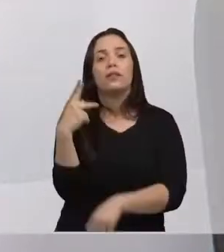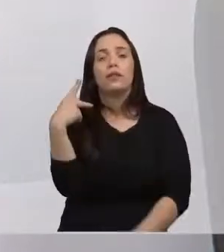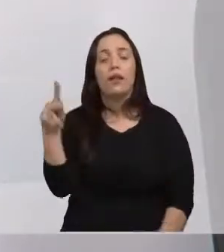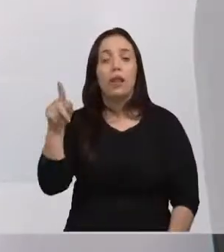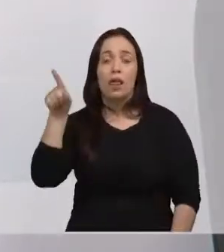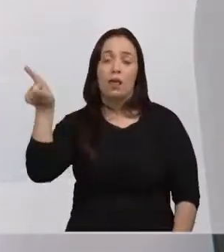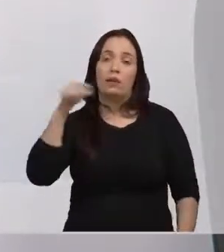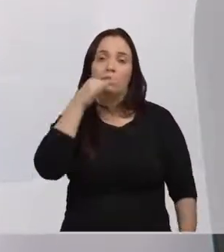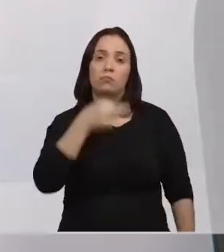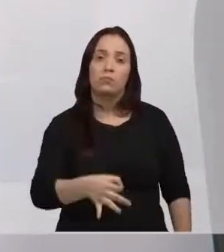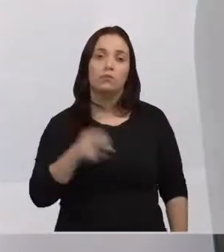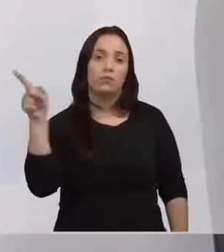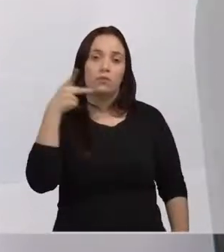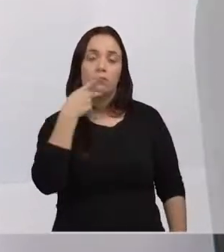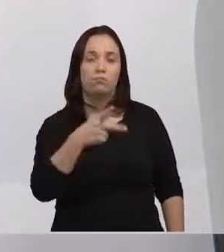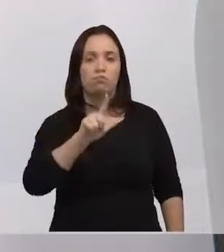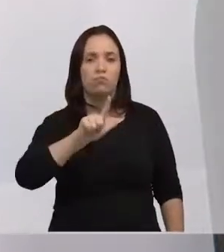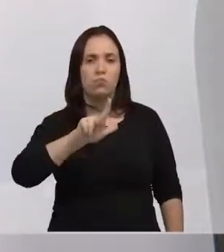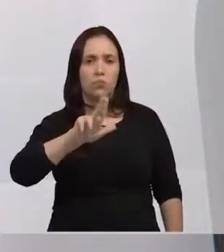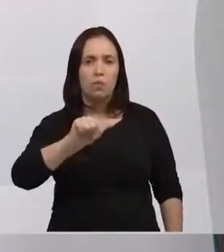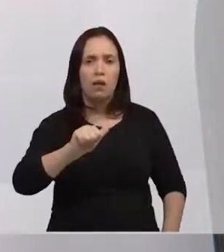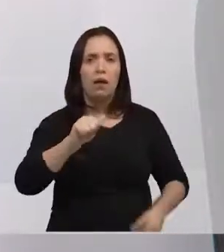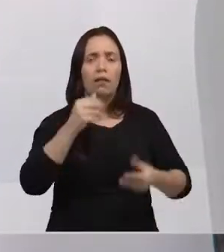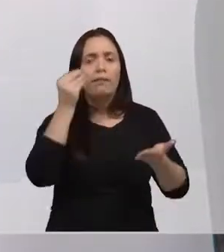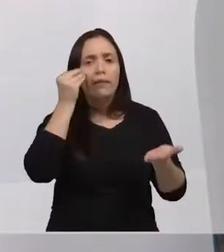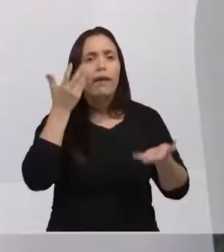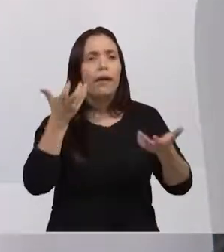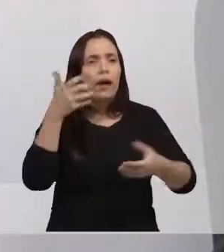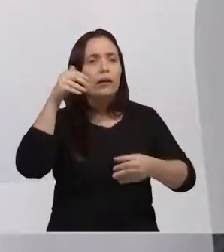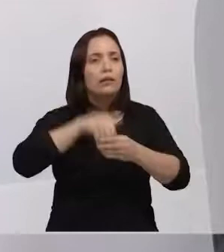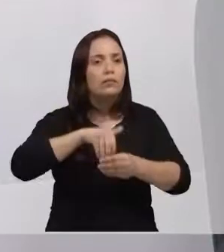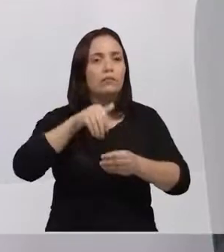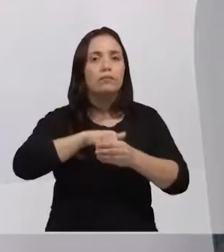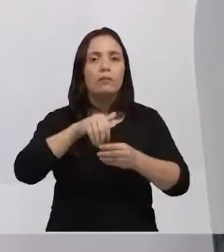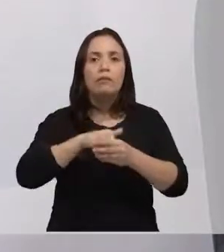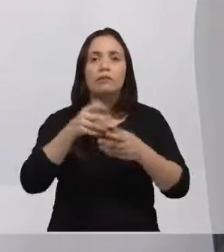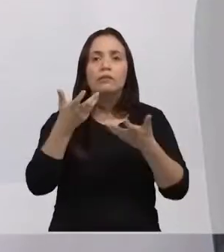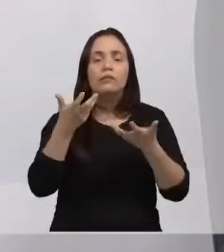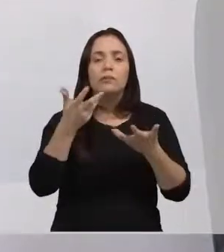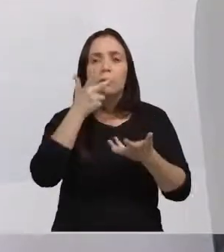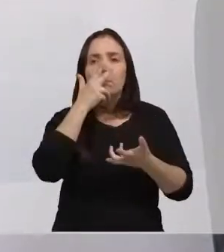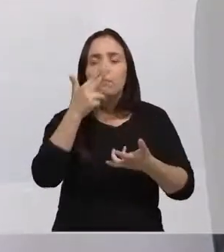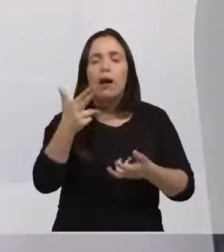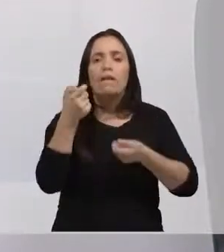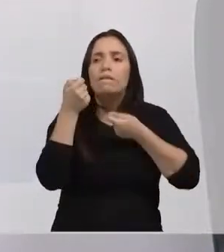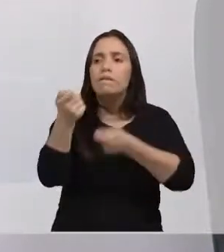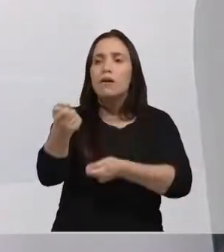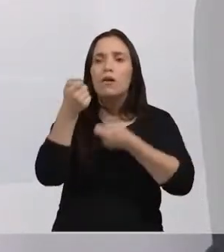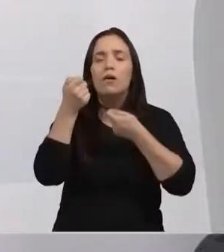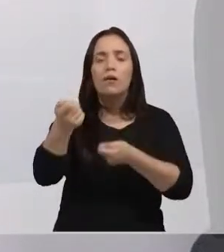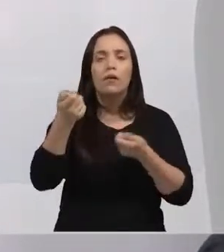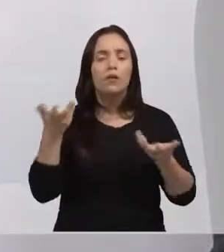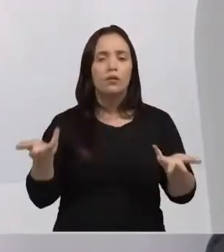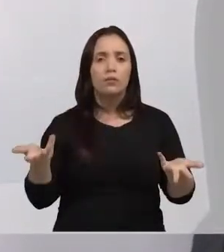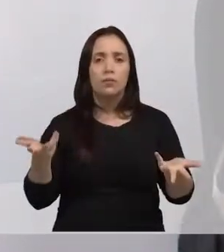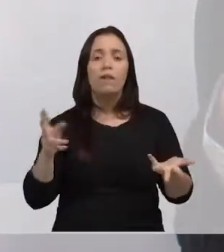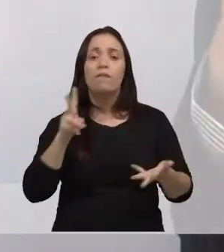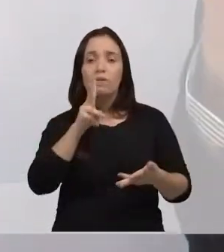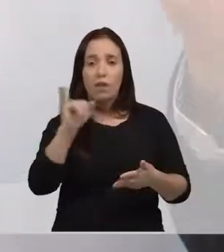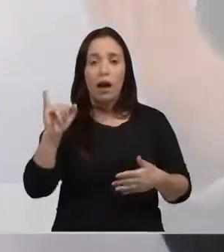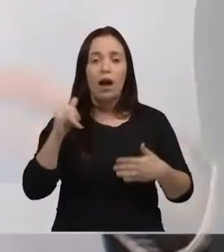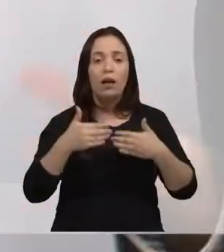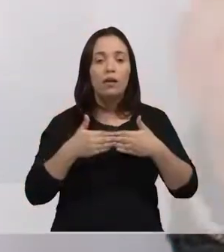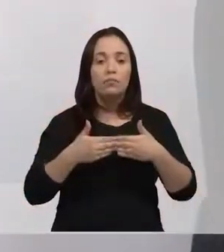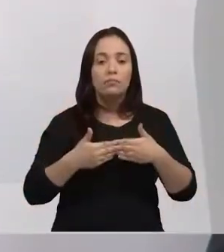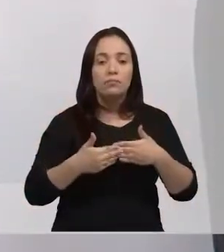levar a candidatura do Lula até todos os trâmites, para depois ele cair lá na